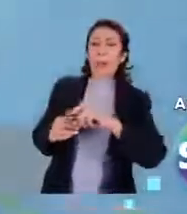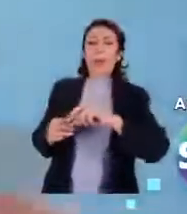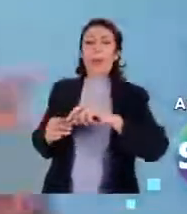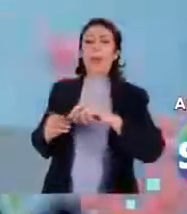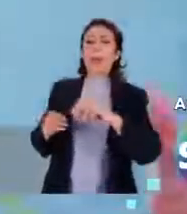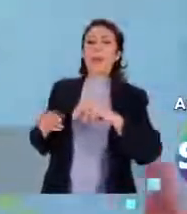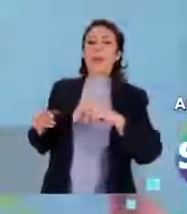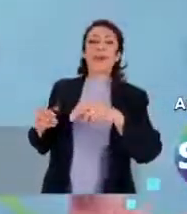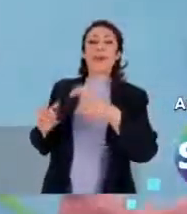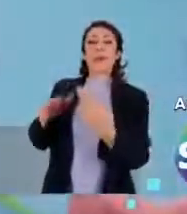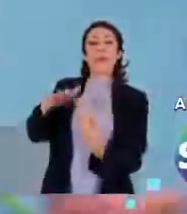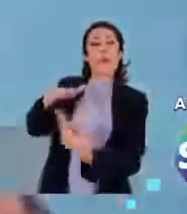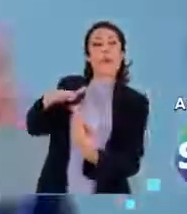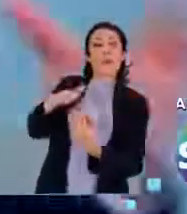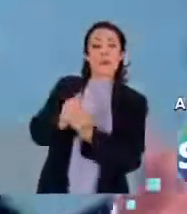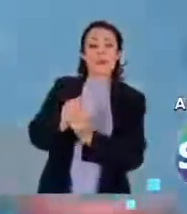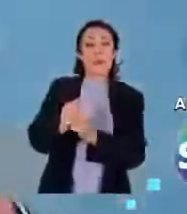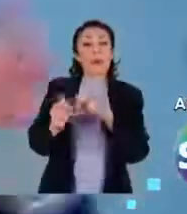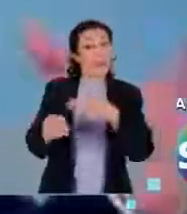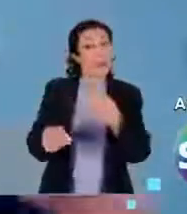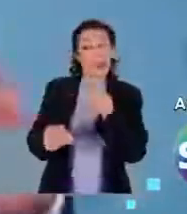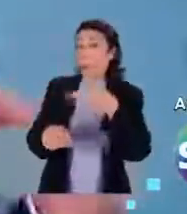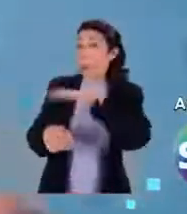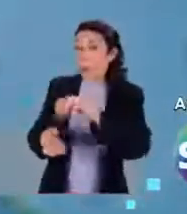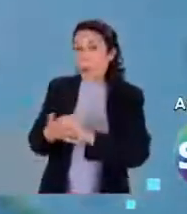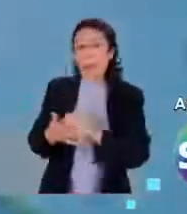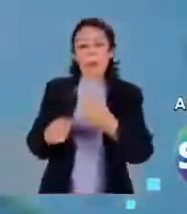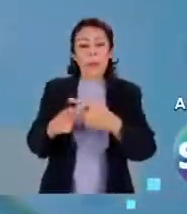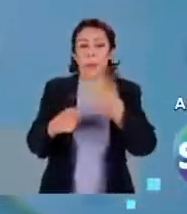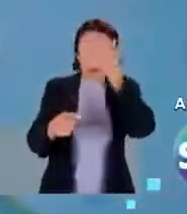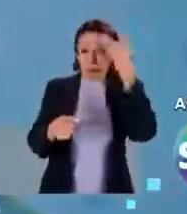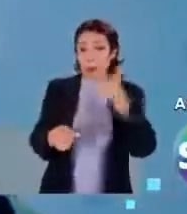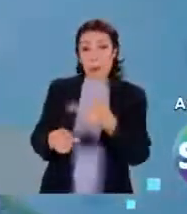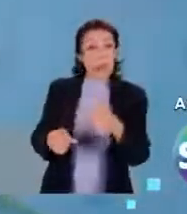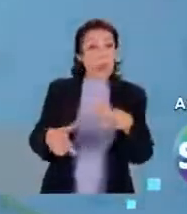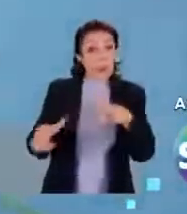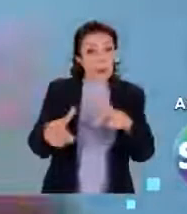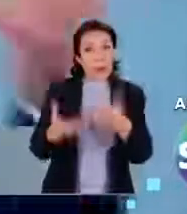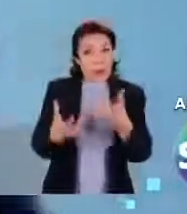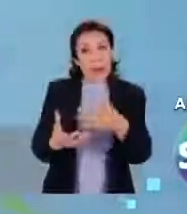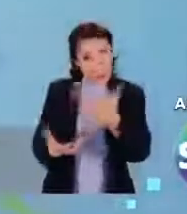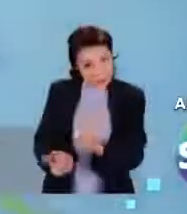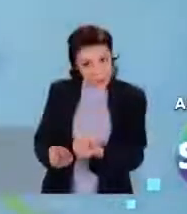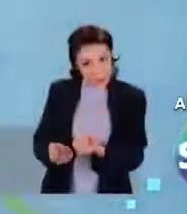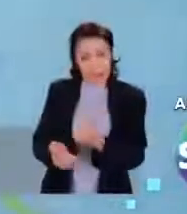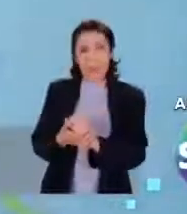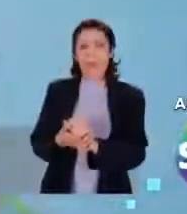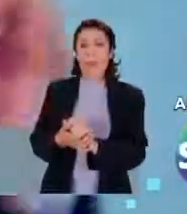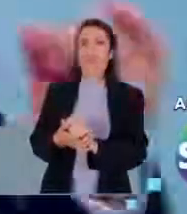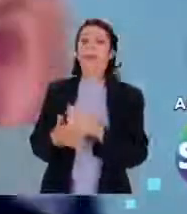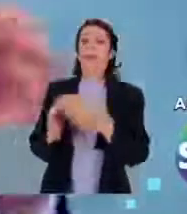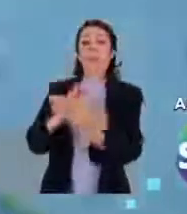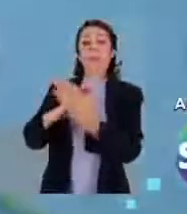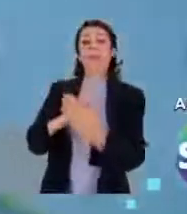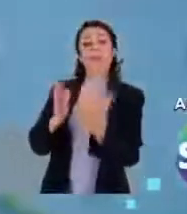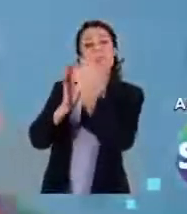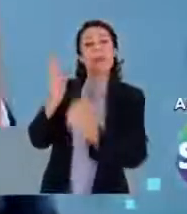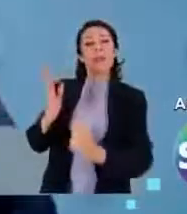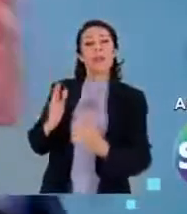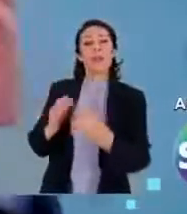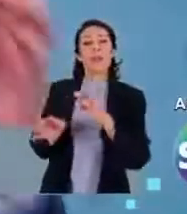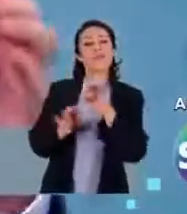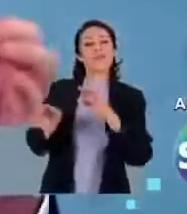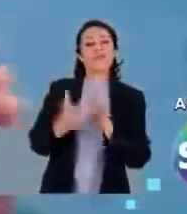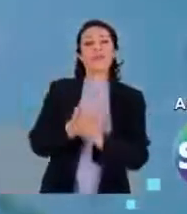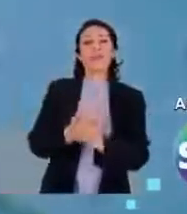nada disso porque o nosso povo não tem renda para isso não tem como fazer perder o emprego já deu os números quer receber alguma coisa me dê um desconto eu lá no Ceará nós